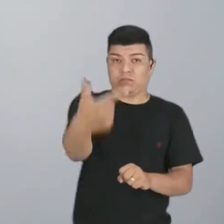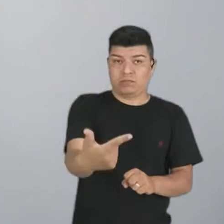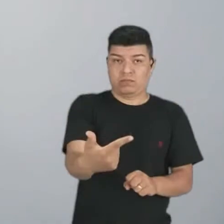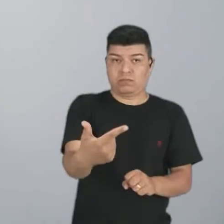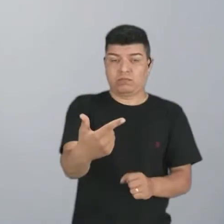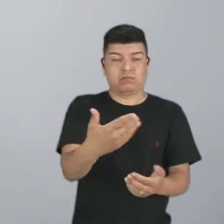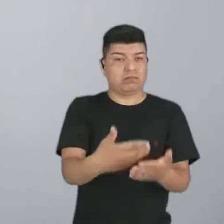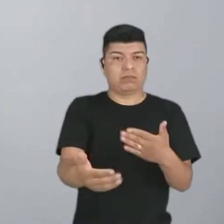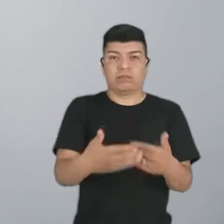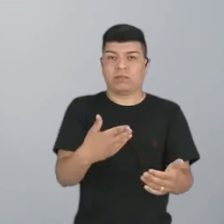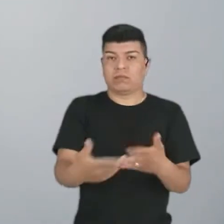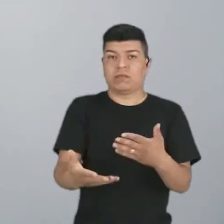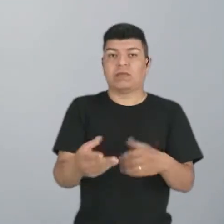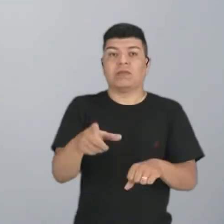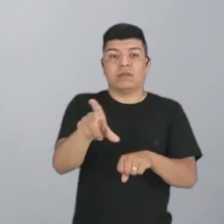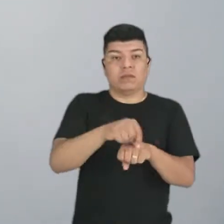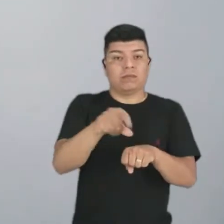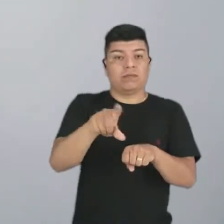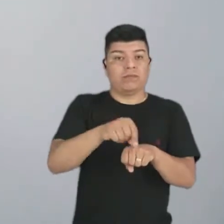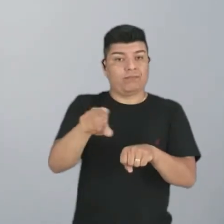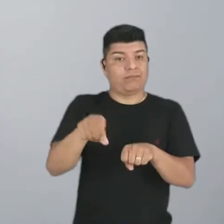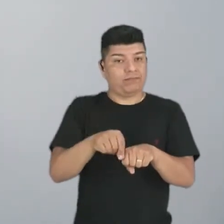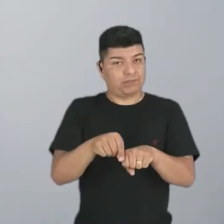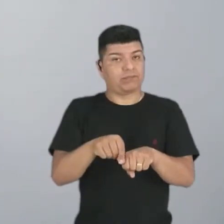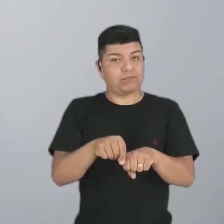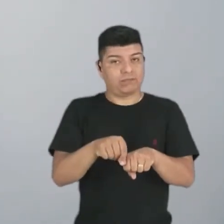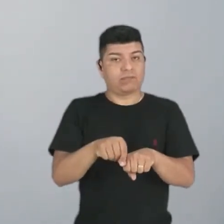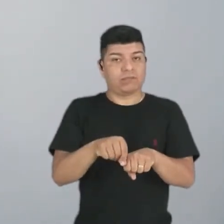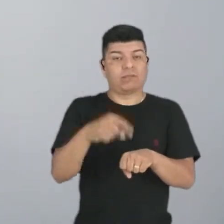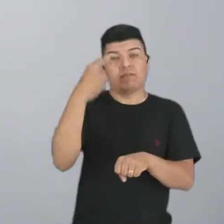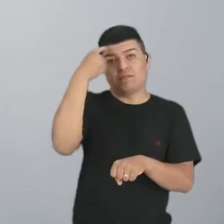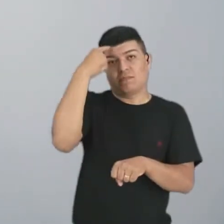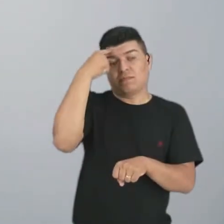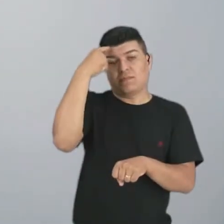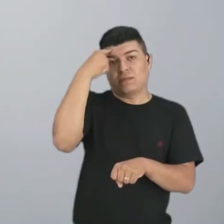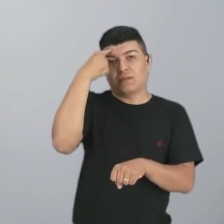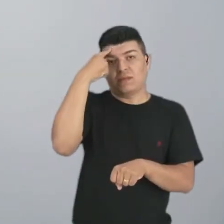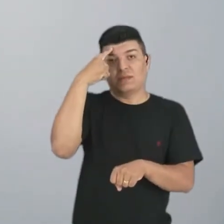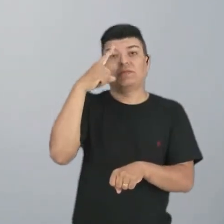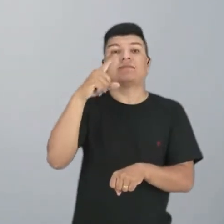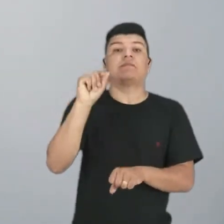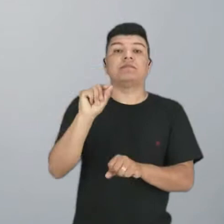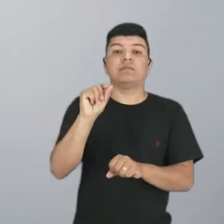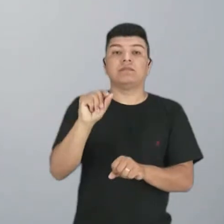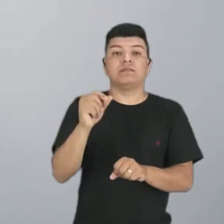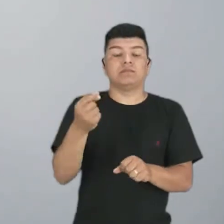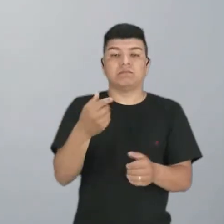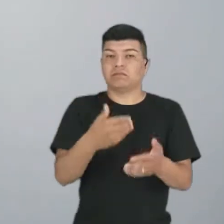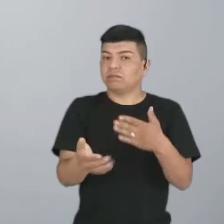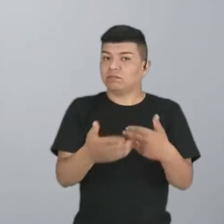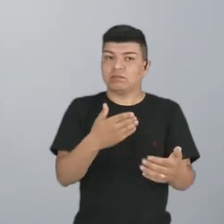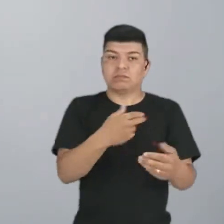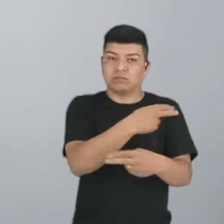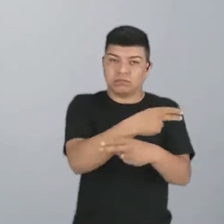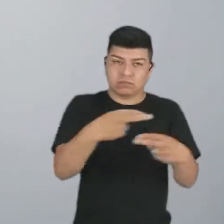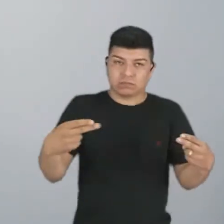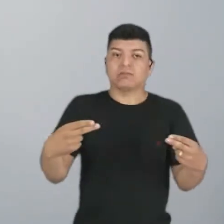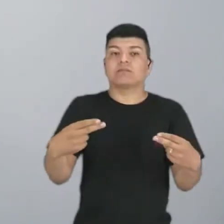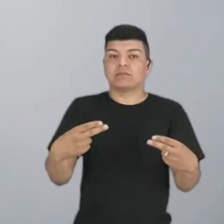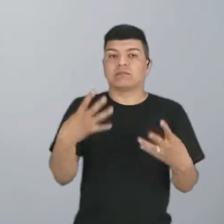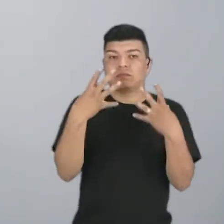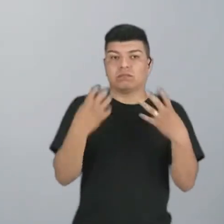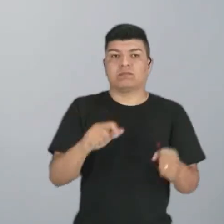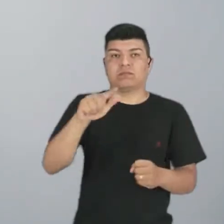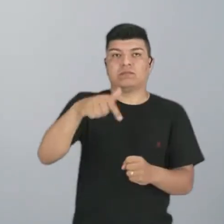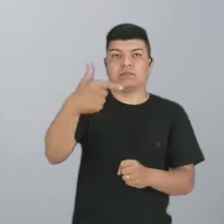Aí a gente pode falar em argumento. A gente tem um argumento quando a gente tem um raciocínio lógico a respeito de alguma coisa para